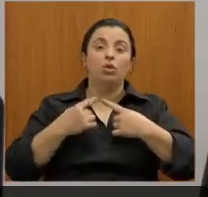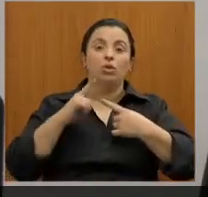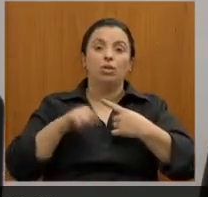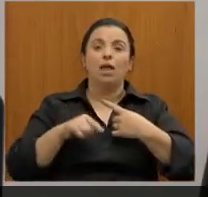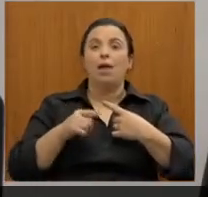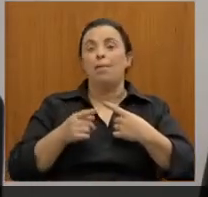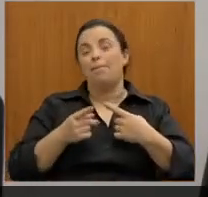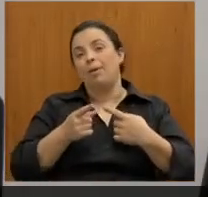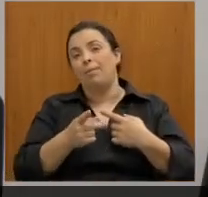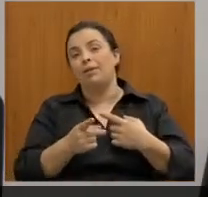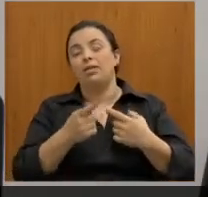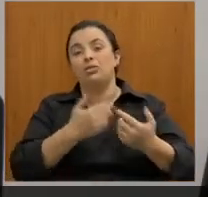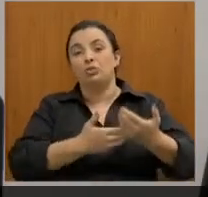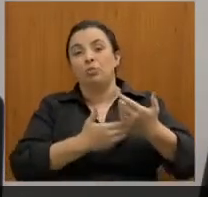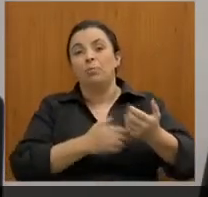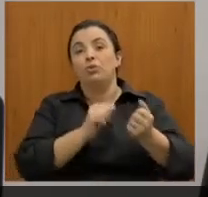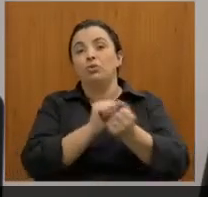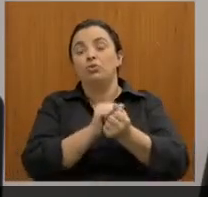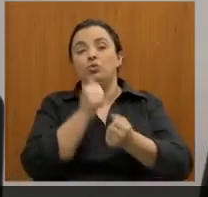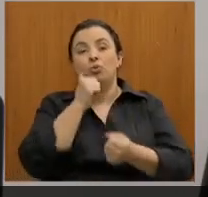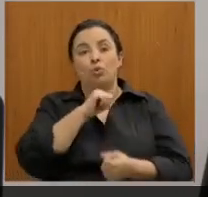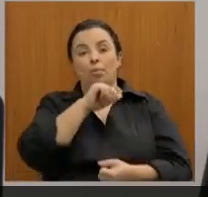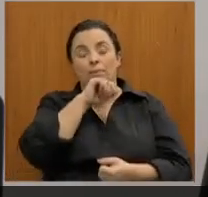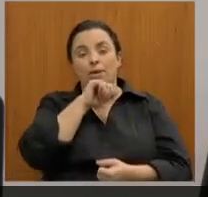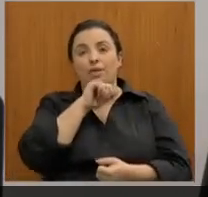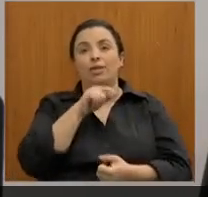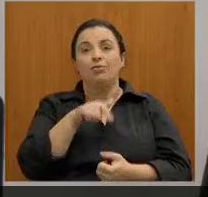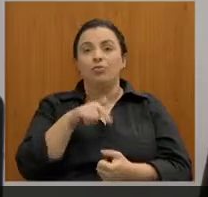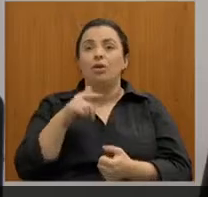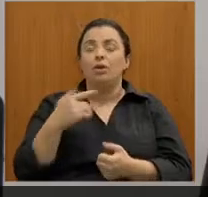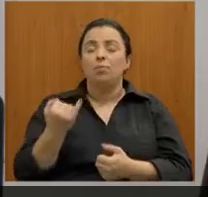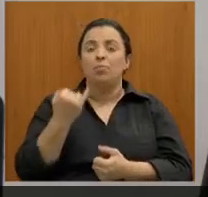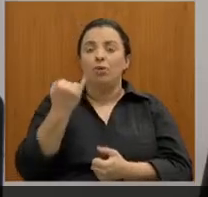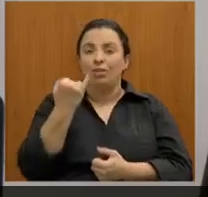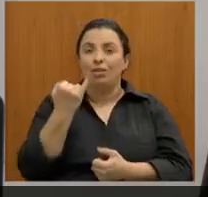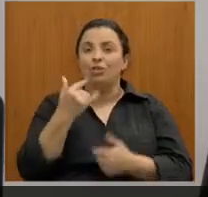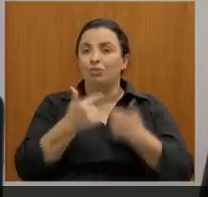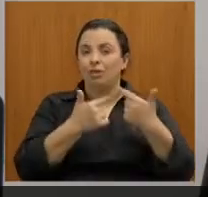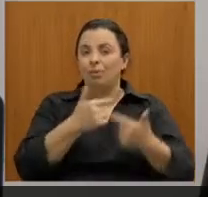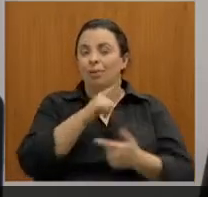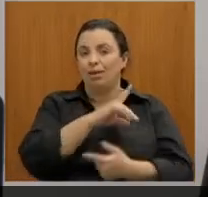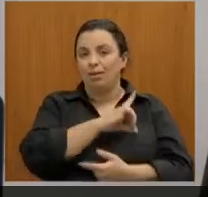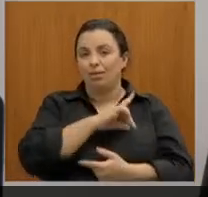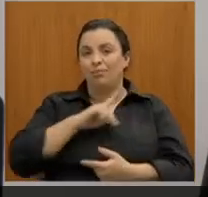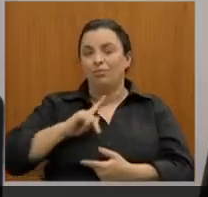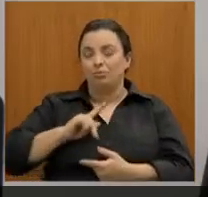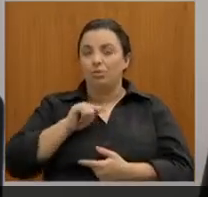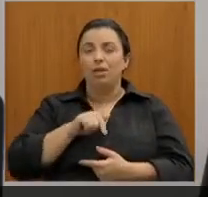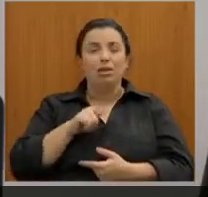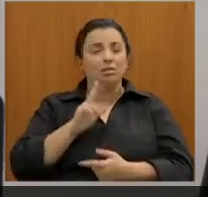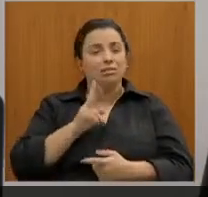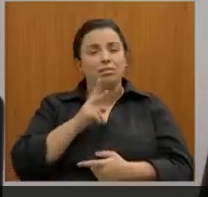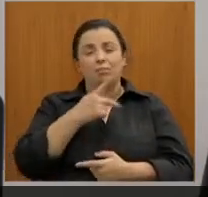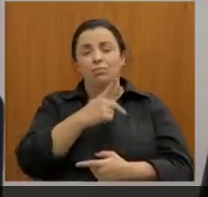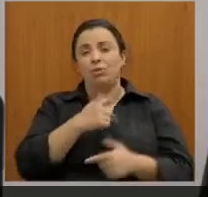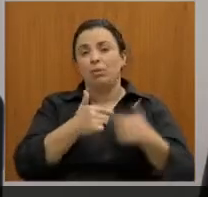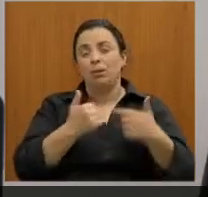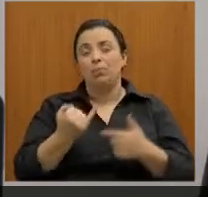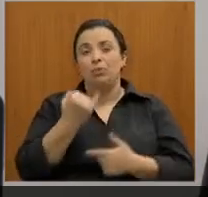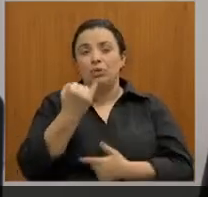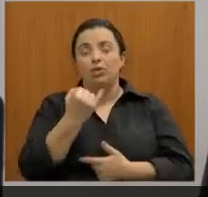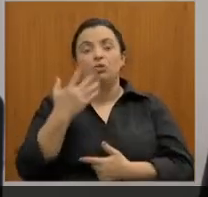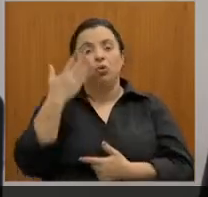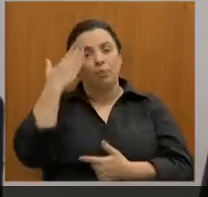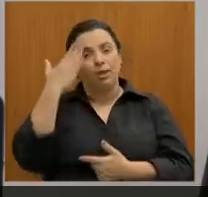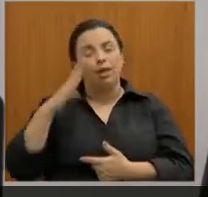bebês né com suas mães como foi importante o trabalho da Defensoria E é em todas as frentes então muito obrigada pela presença pela